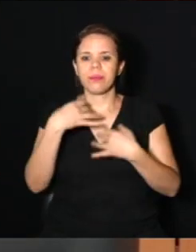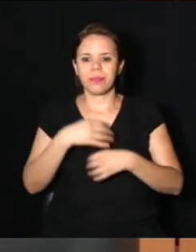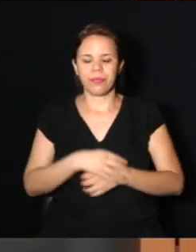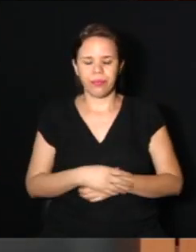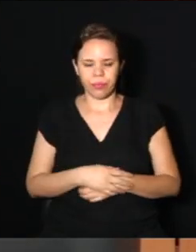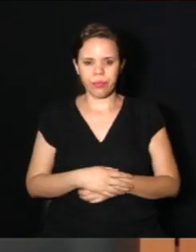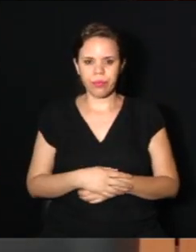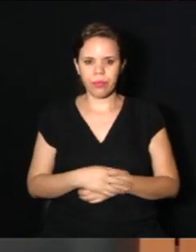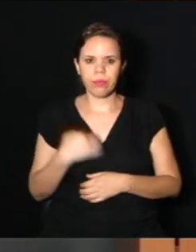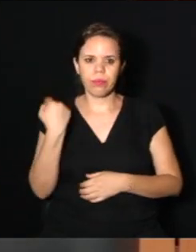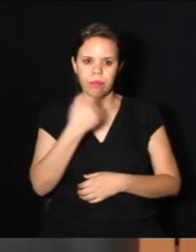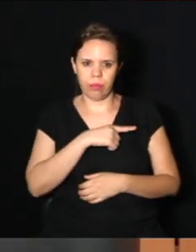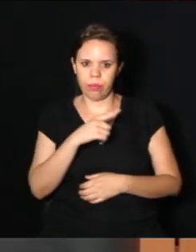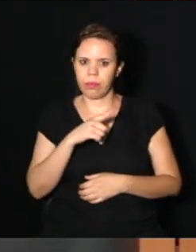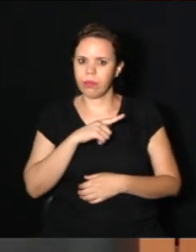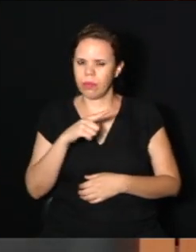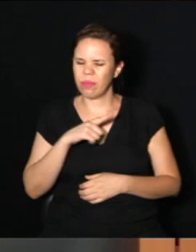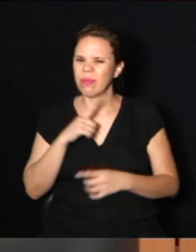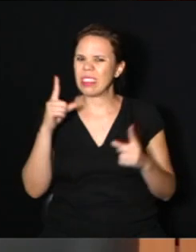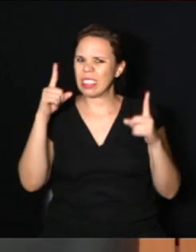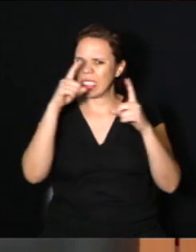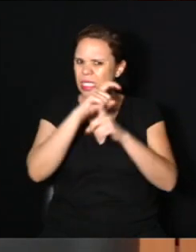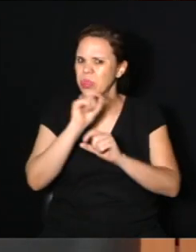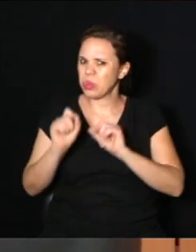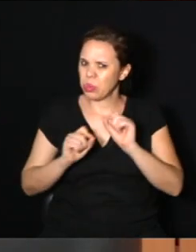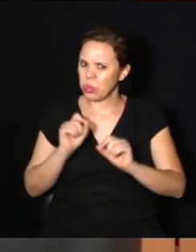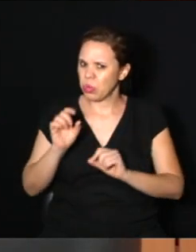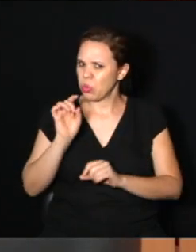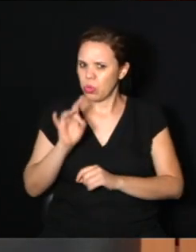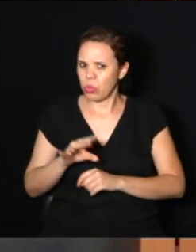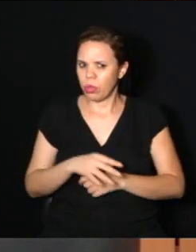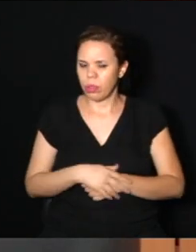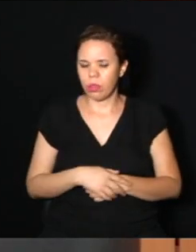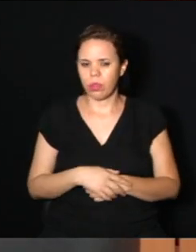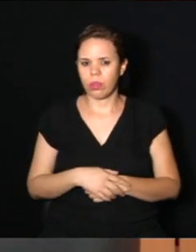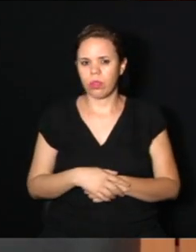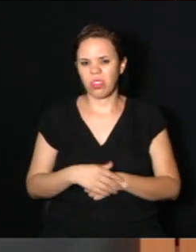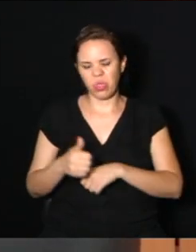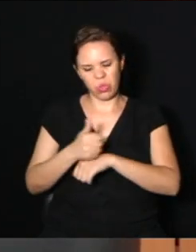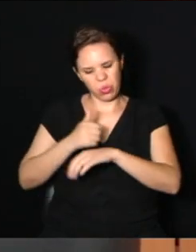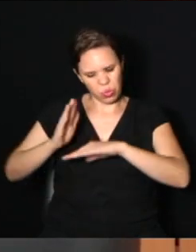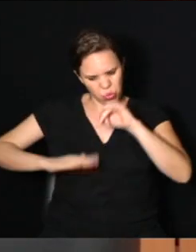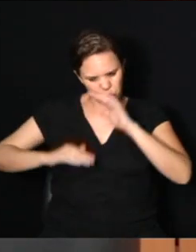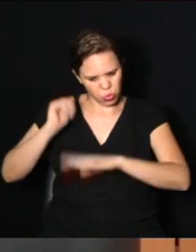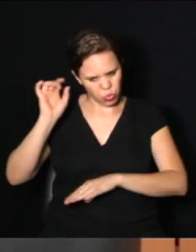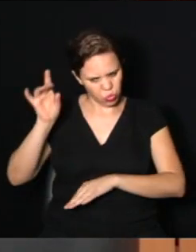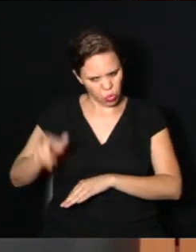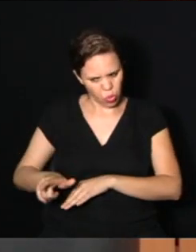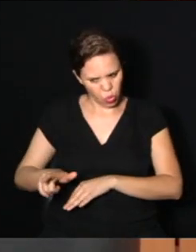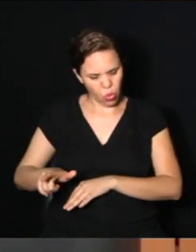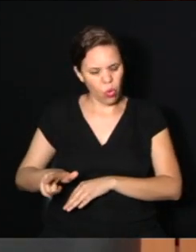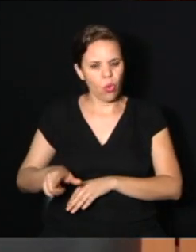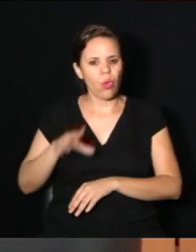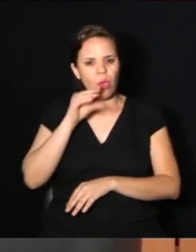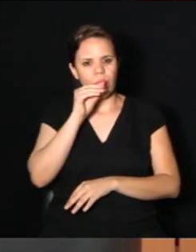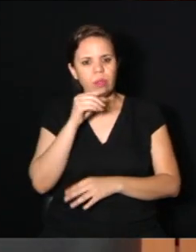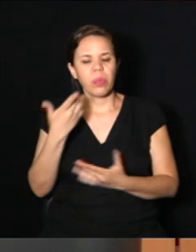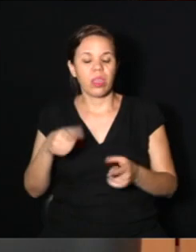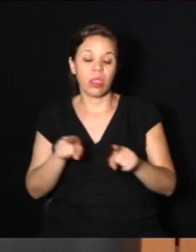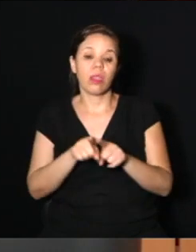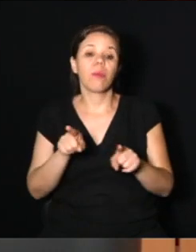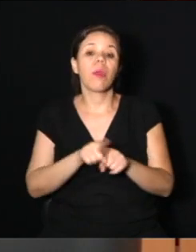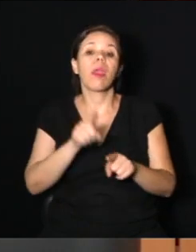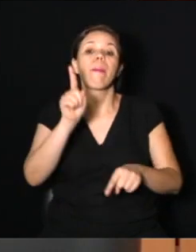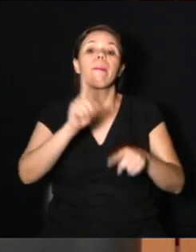nós temos a imensa dificuldade, não só nos profissionais, mas também na questão dos